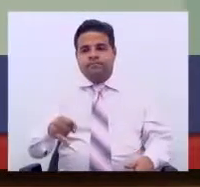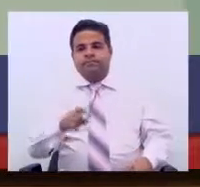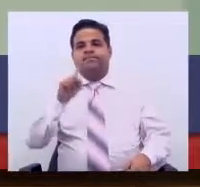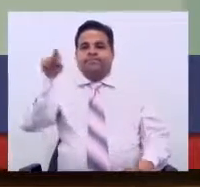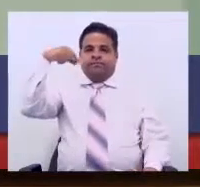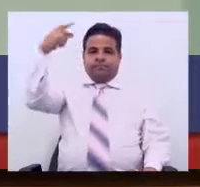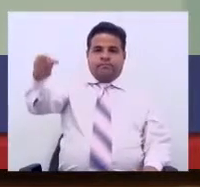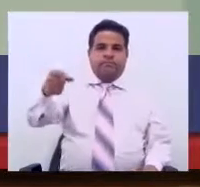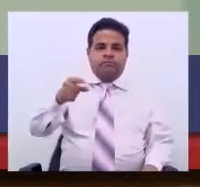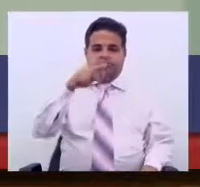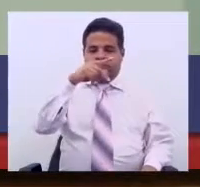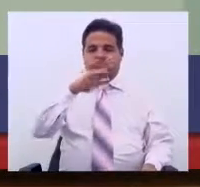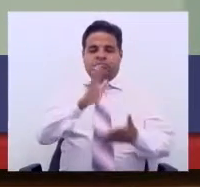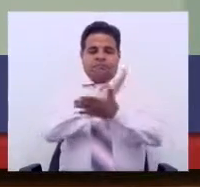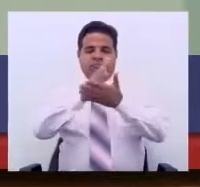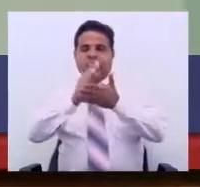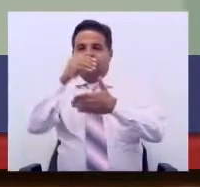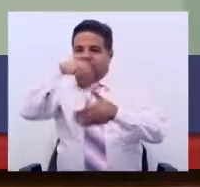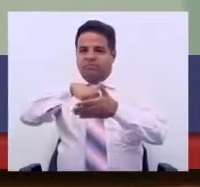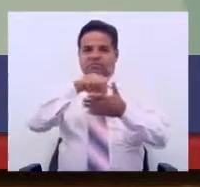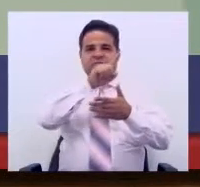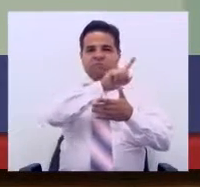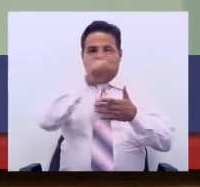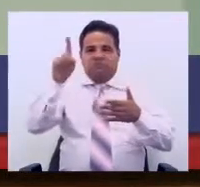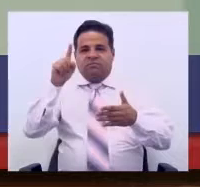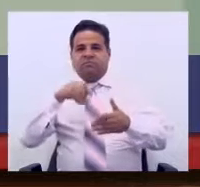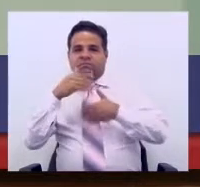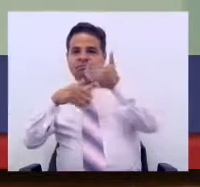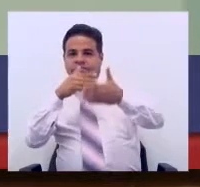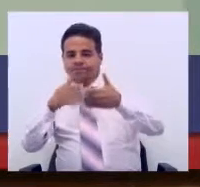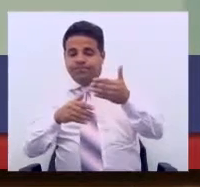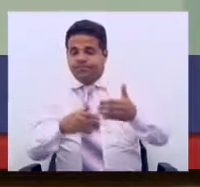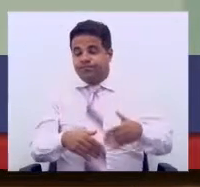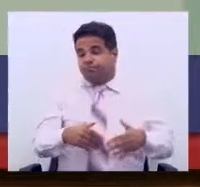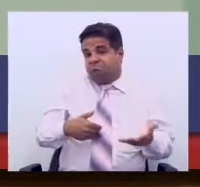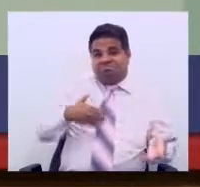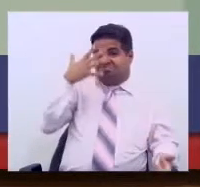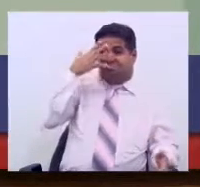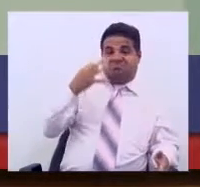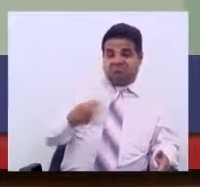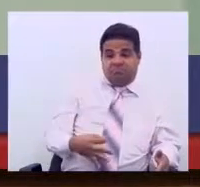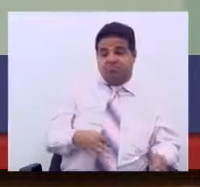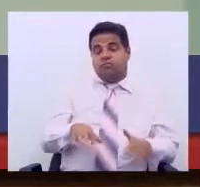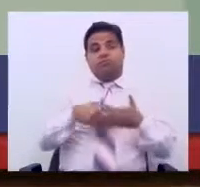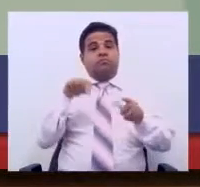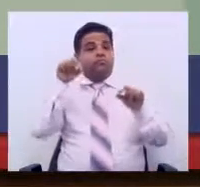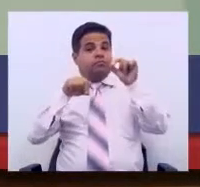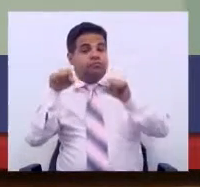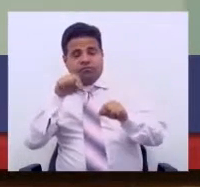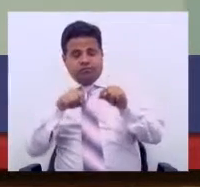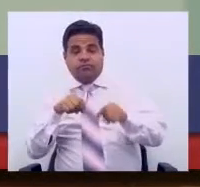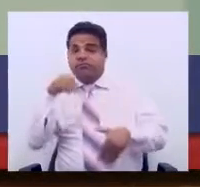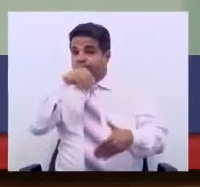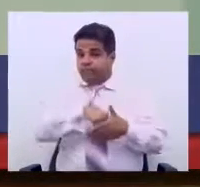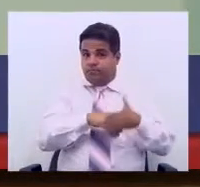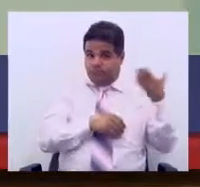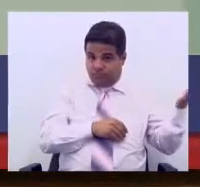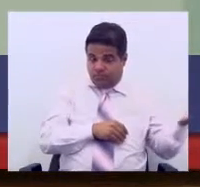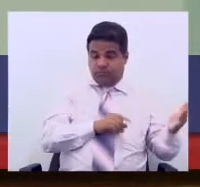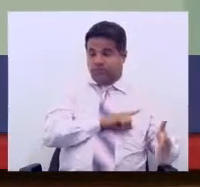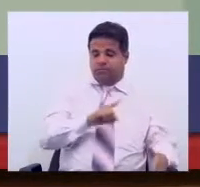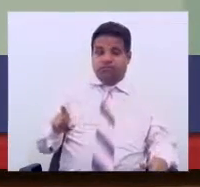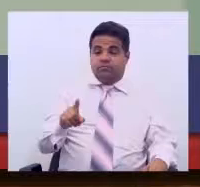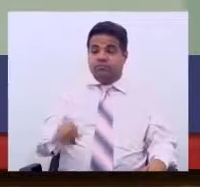Posteriormente, a bancada do PT, alguns vereadores votando não. Eu não entendi qual o motivo da bancada do vereador do PT votando